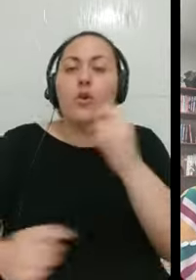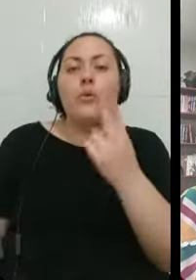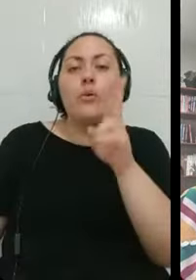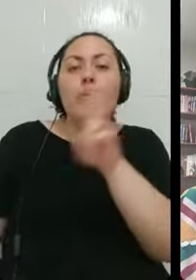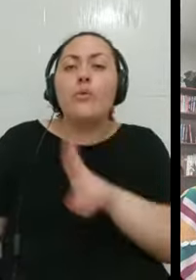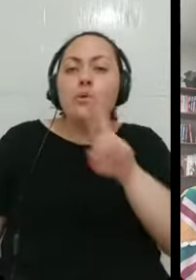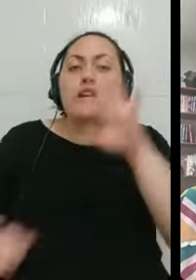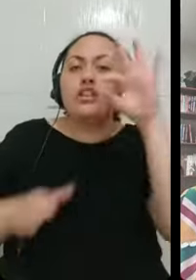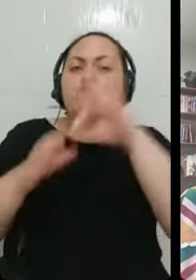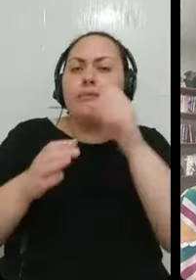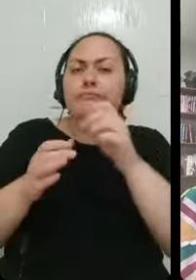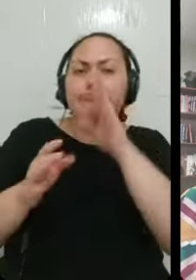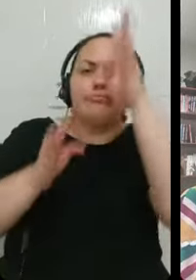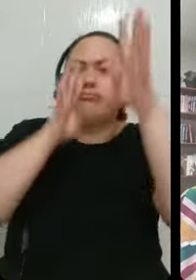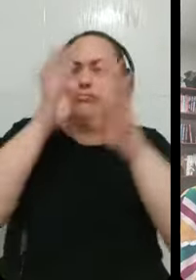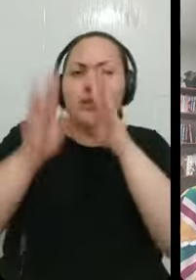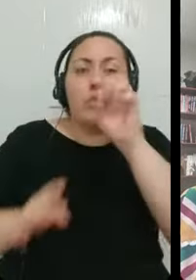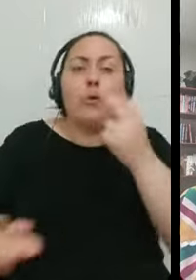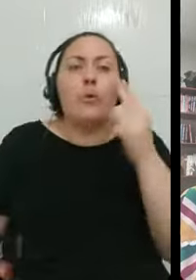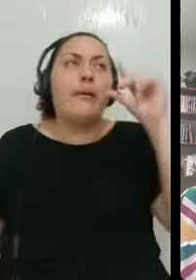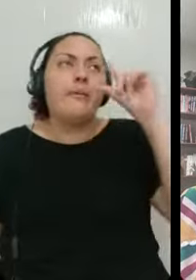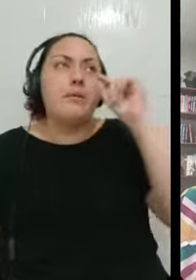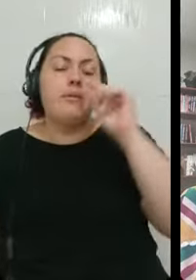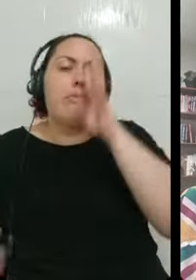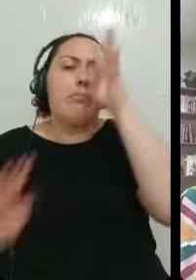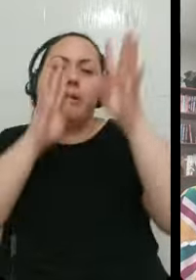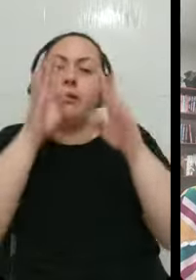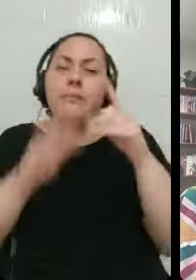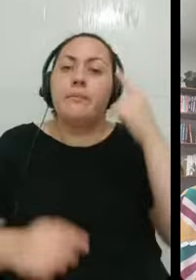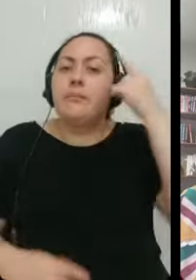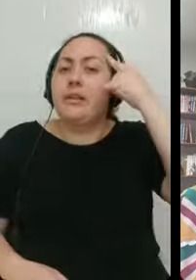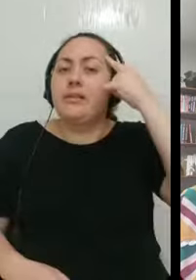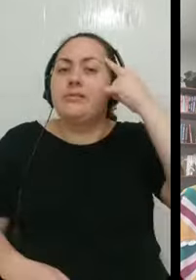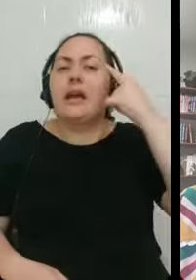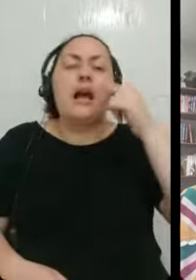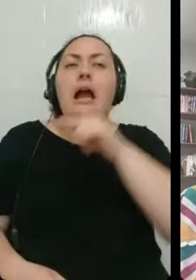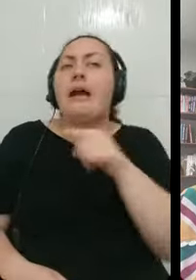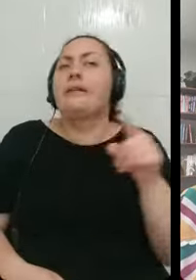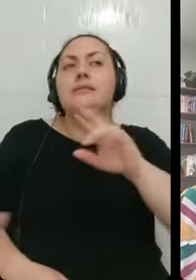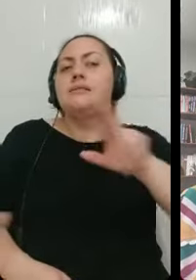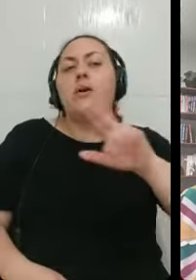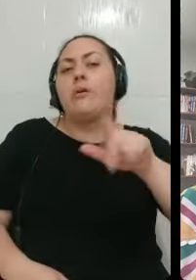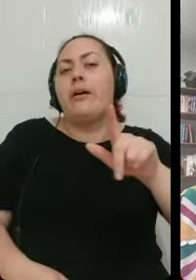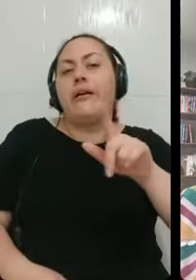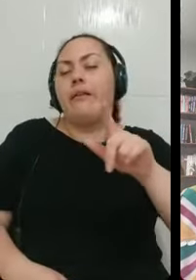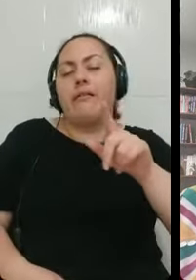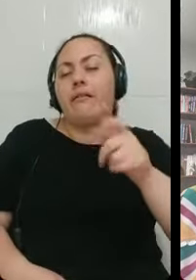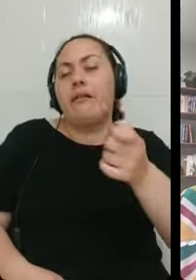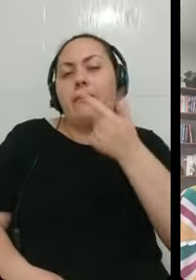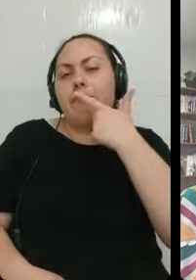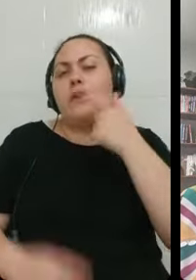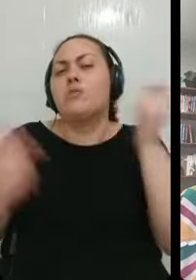como se, né, ou dos fitoterápicos como se fossem, como se não fossem também medicamentos,